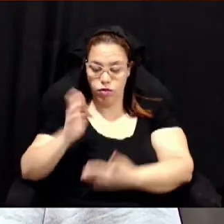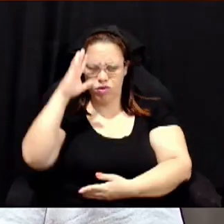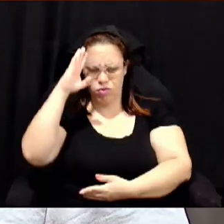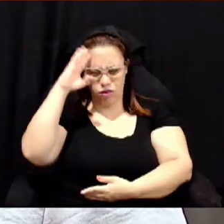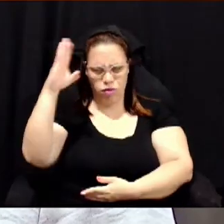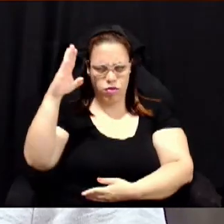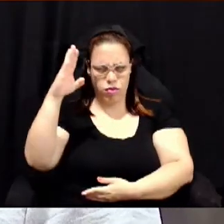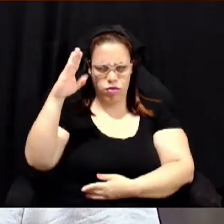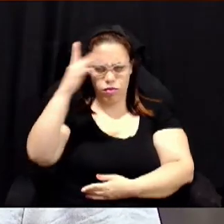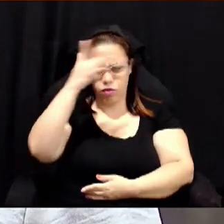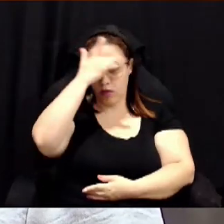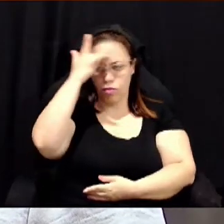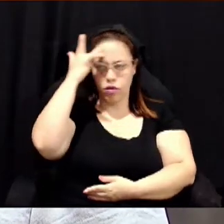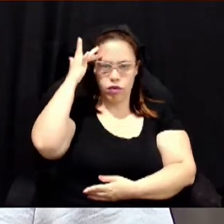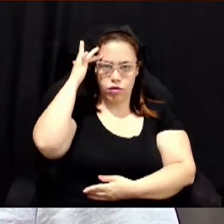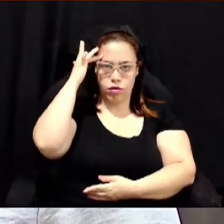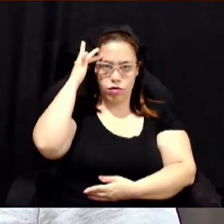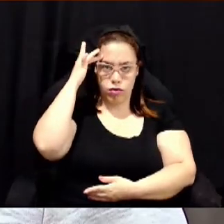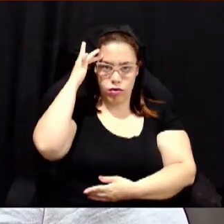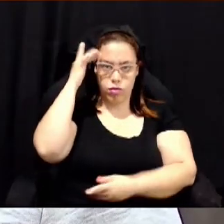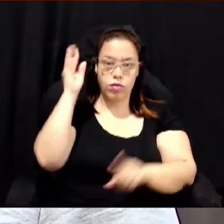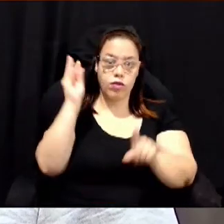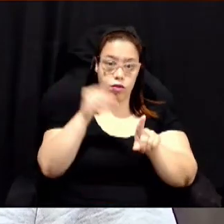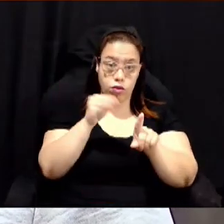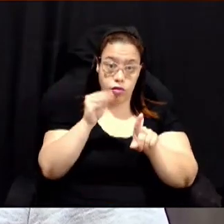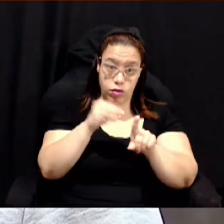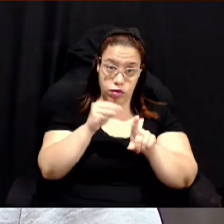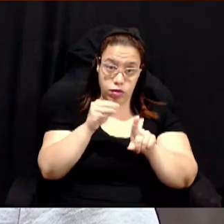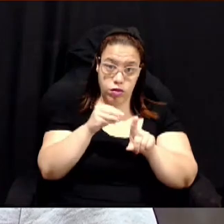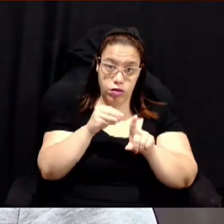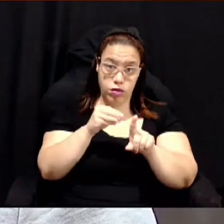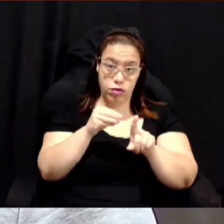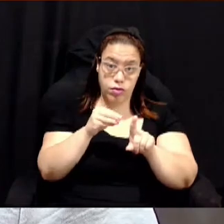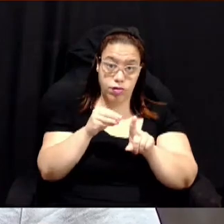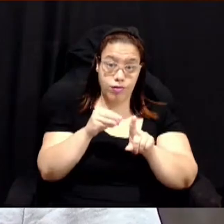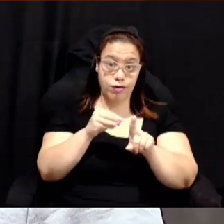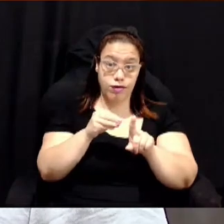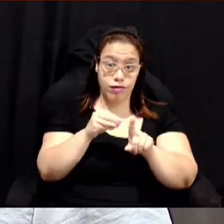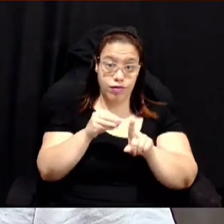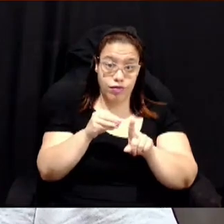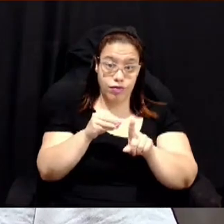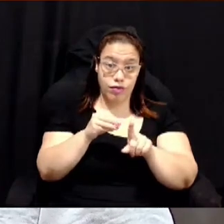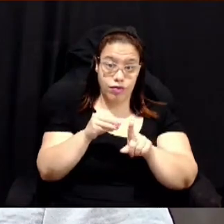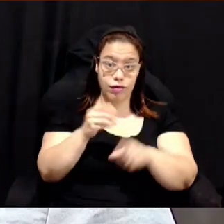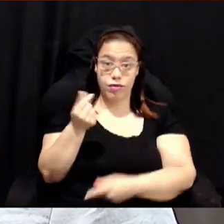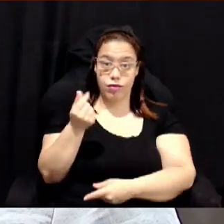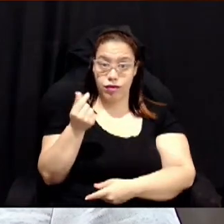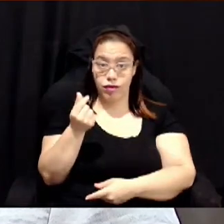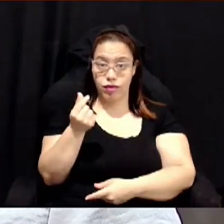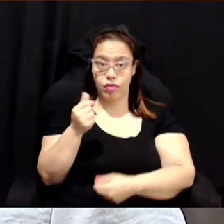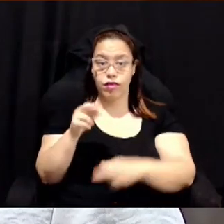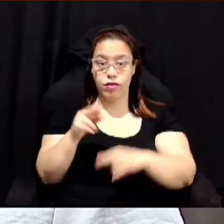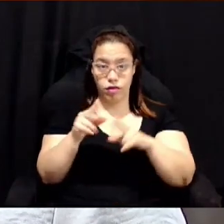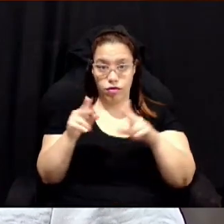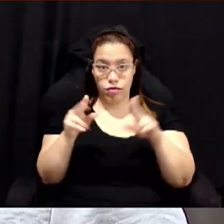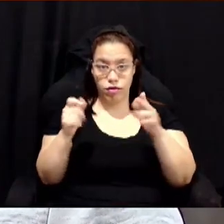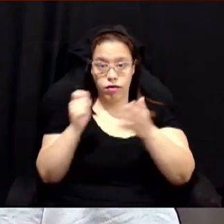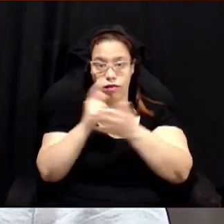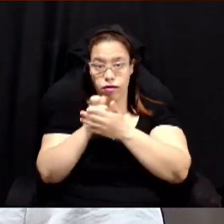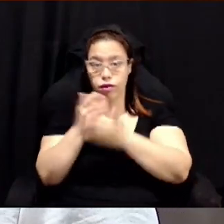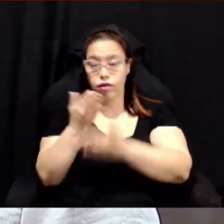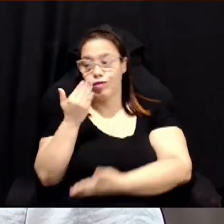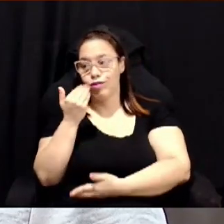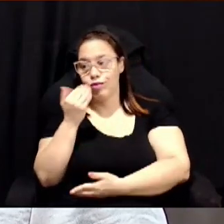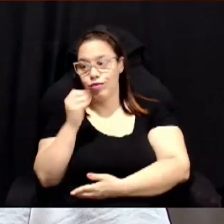pessoas que estão em situação de vulnerabilidade, que muitas vezes, né, essa taxa faz a diferença na compra de um alimento ou até